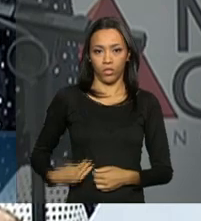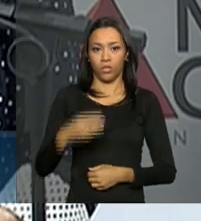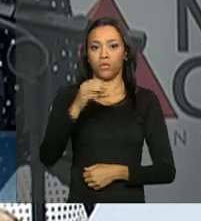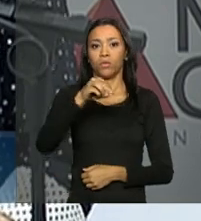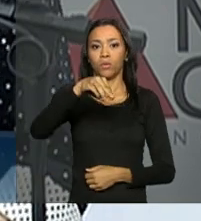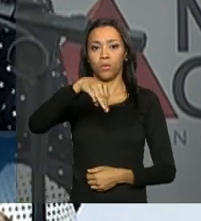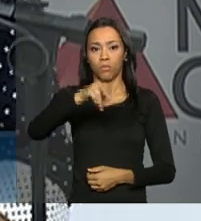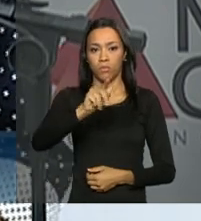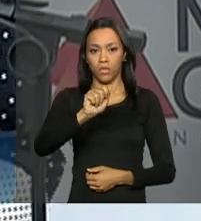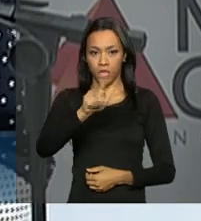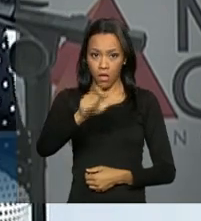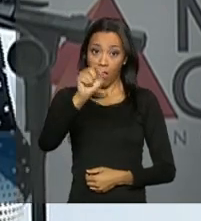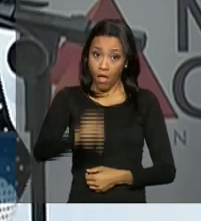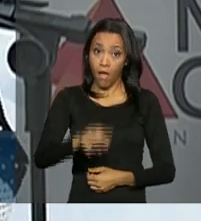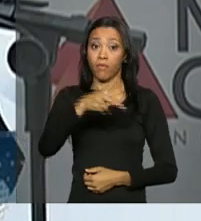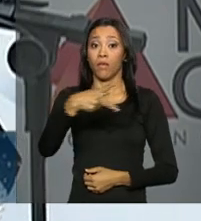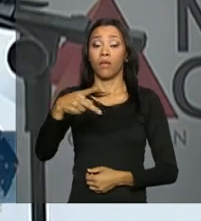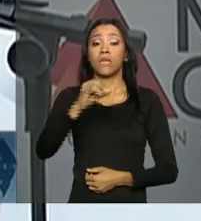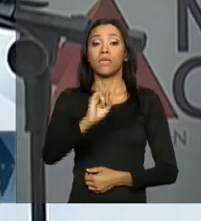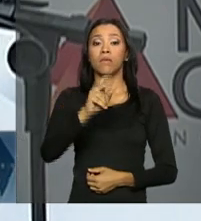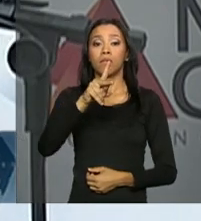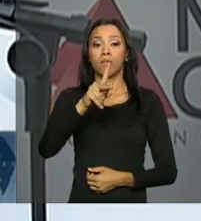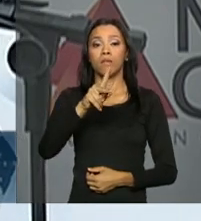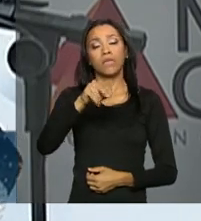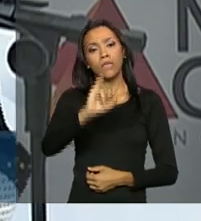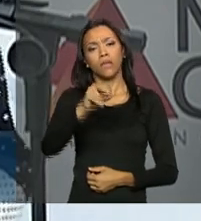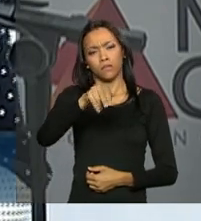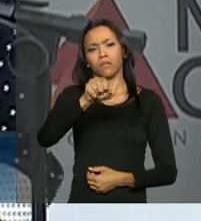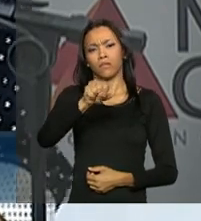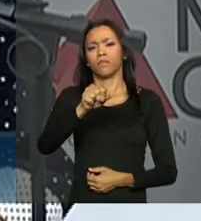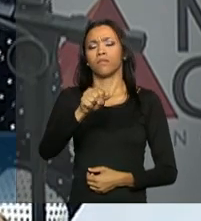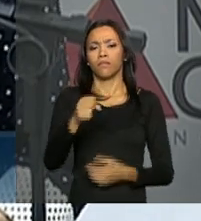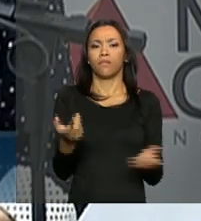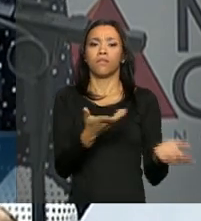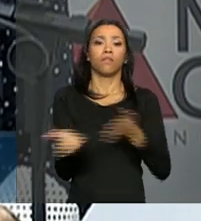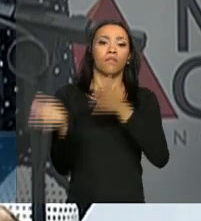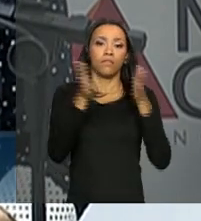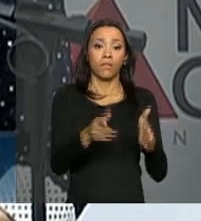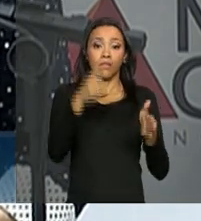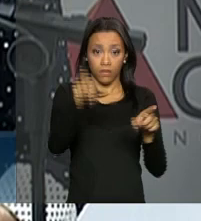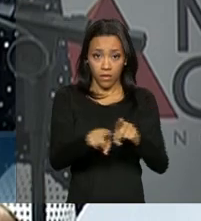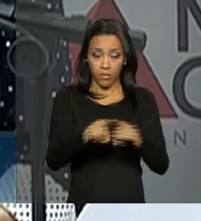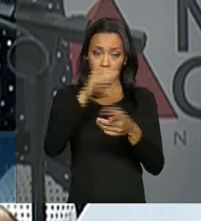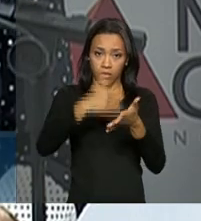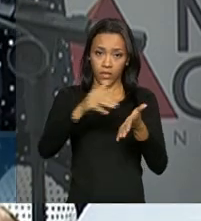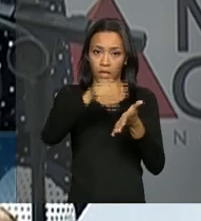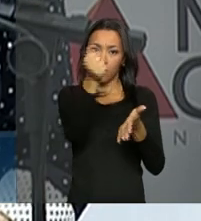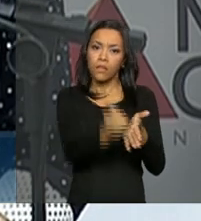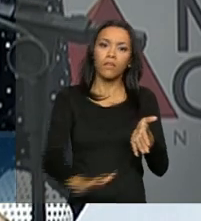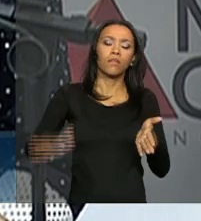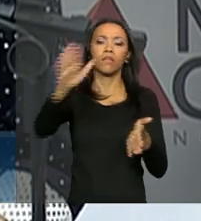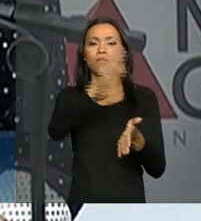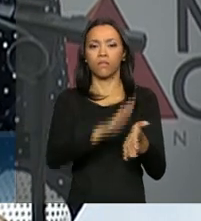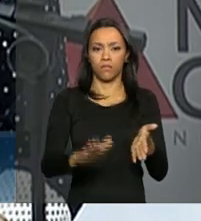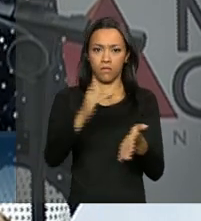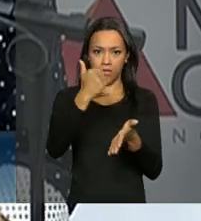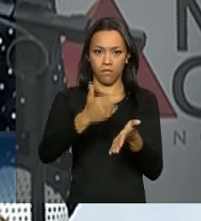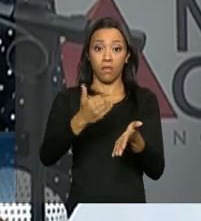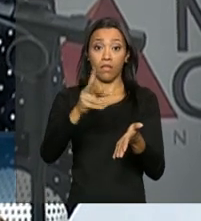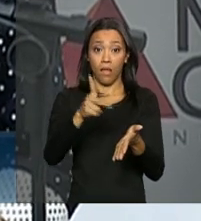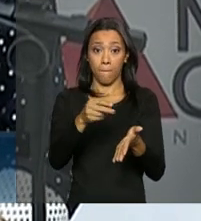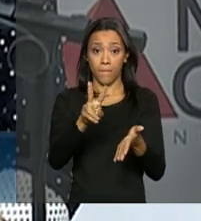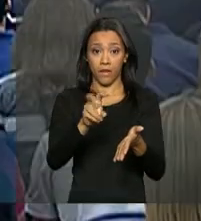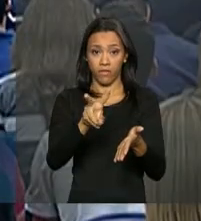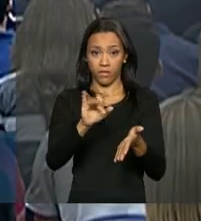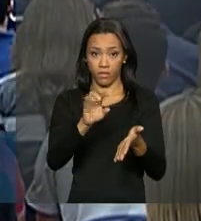Trabalho e da Previdência Social. Cumprimento o secretário nacional da Previdência Social,